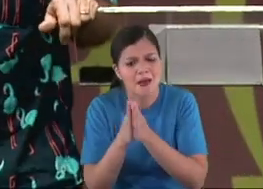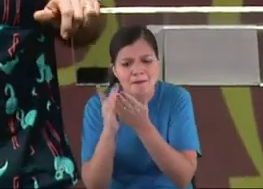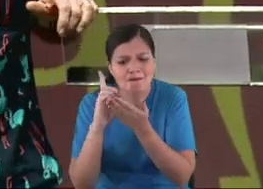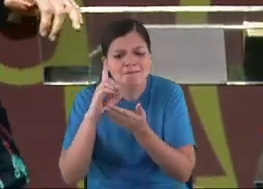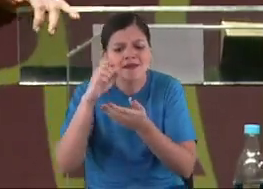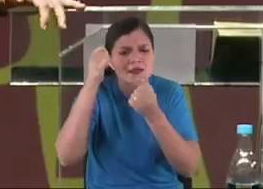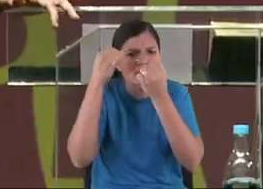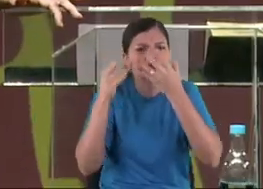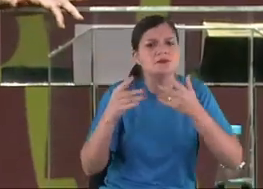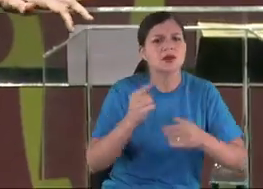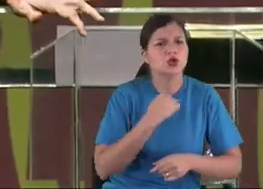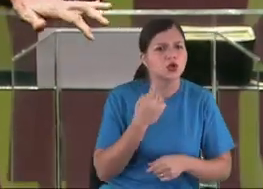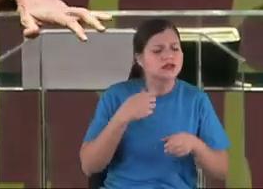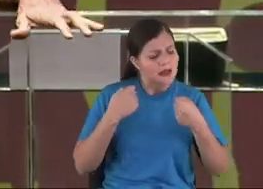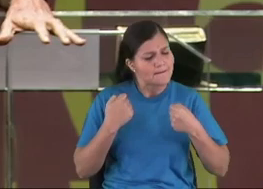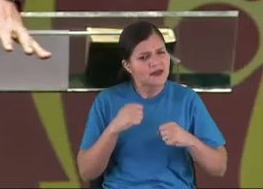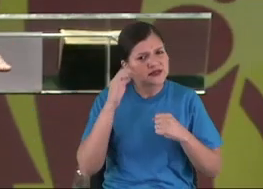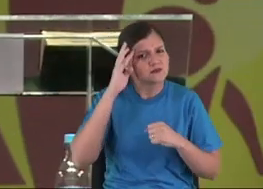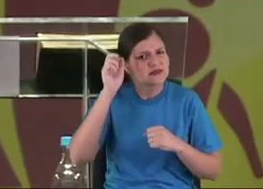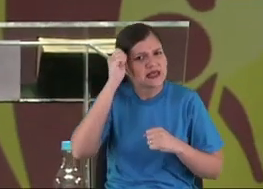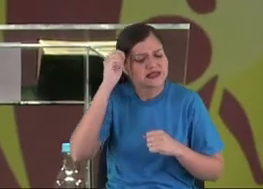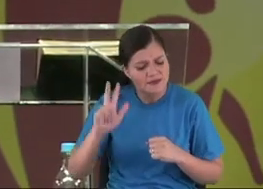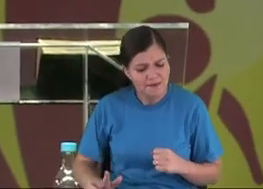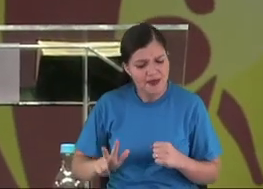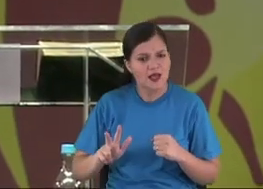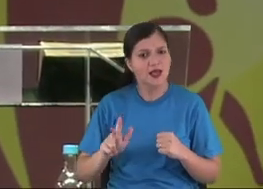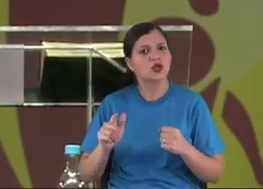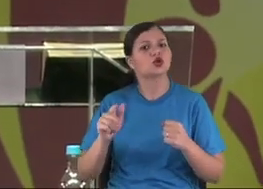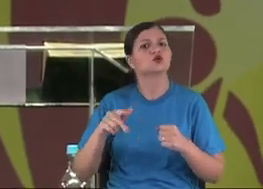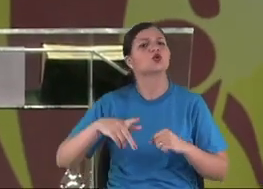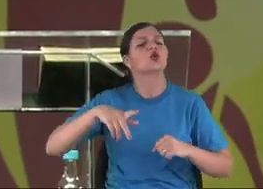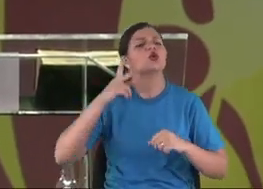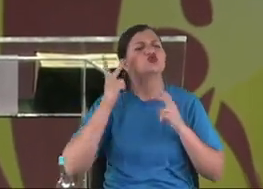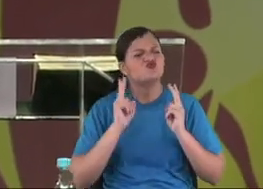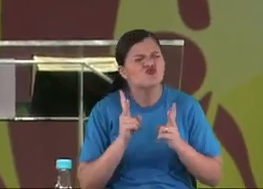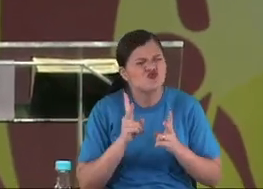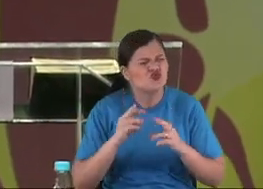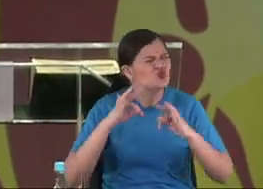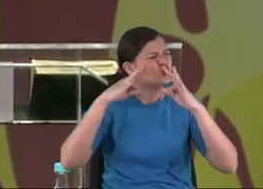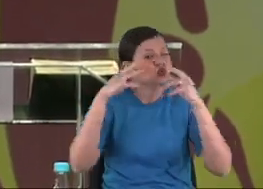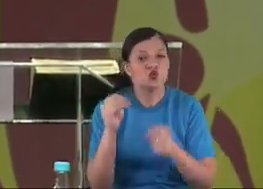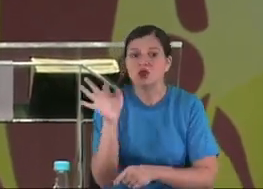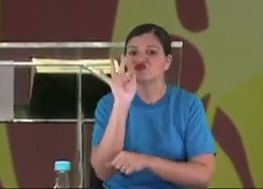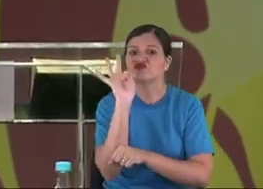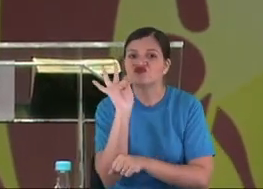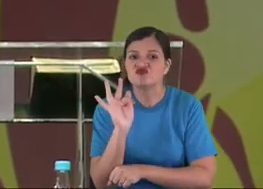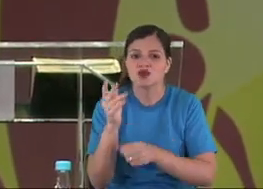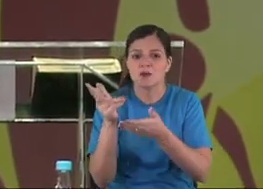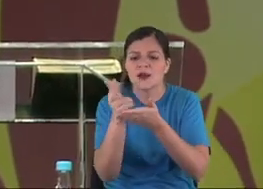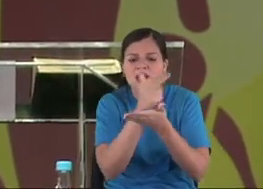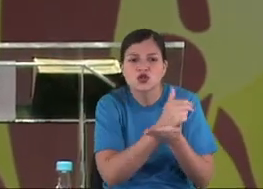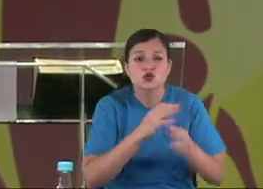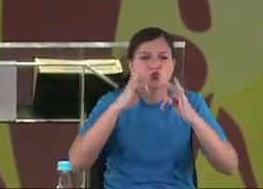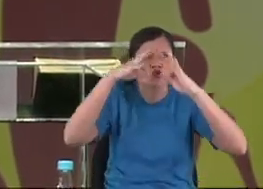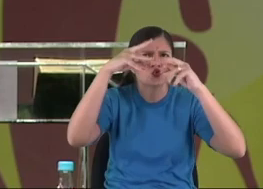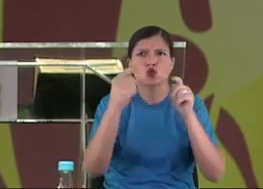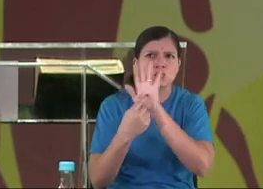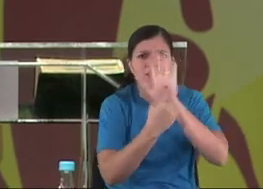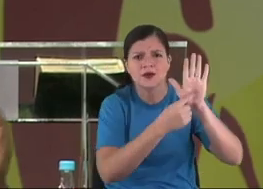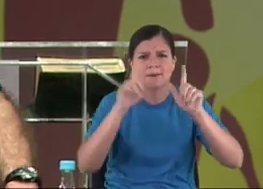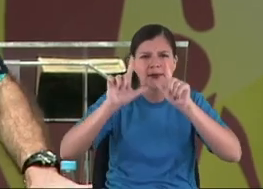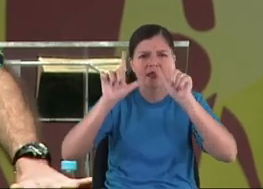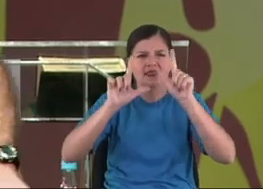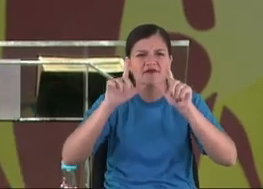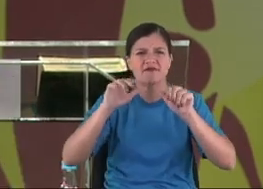ser esperto, a gente tem que começar a ser discernidor. Todo filme, todo desenho, tudo que passa na mídia, tem